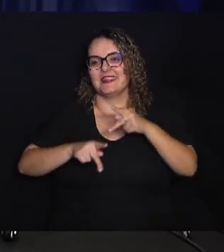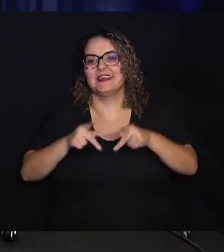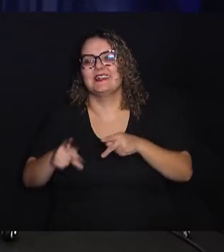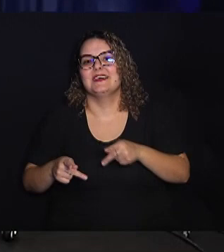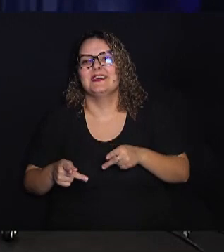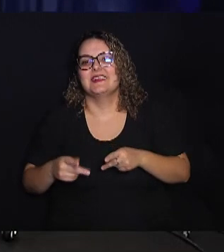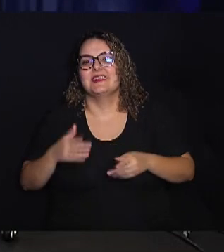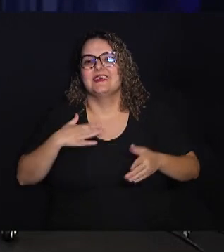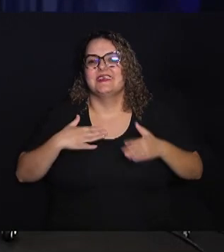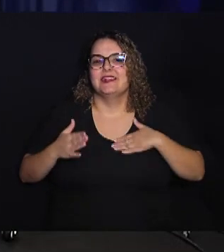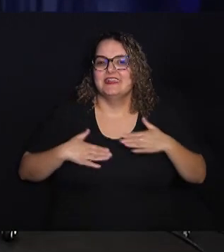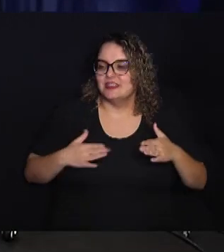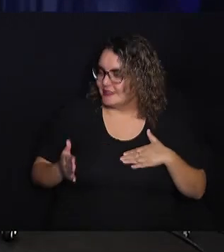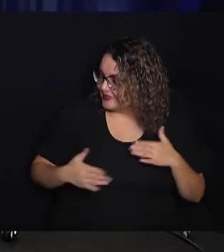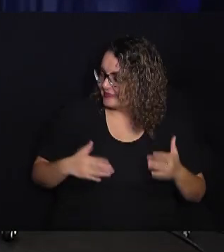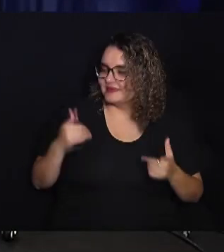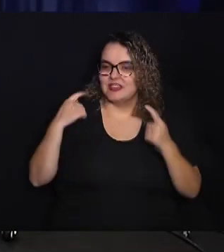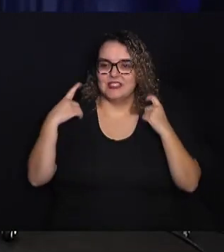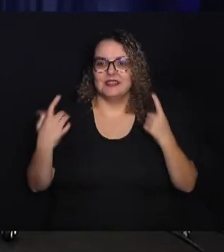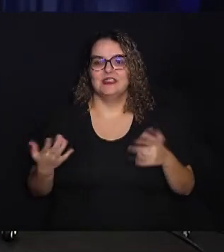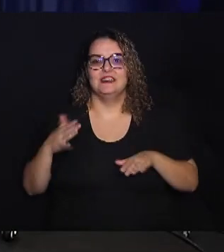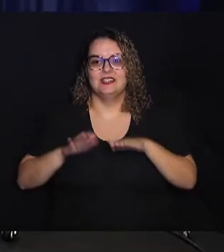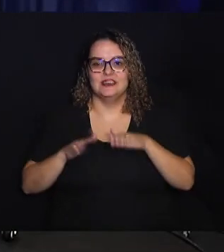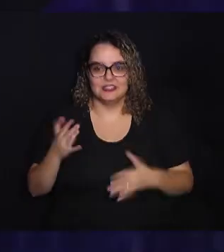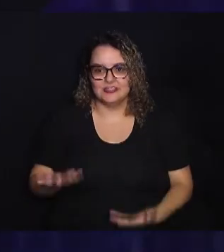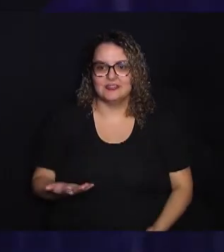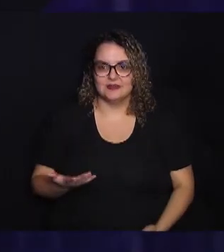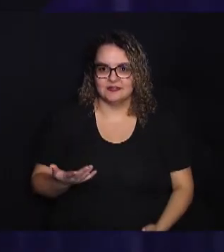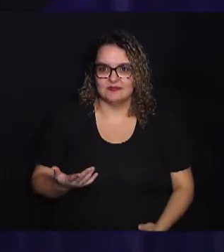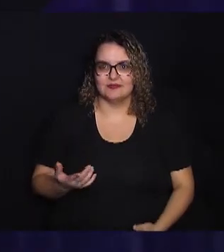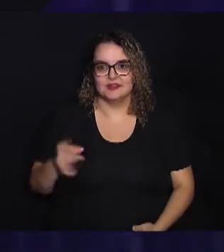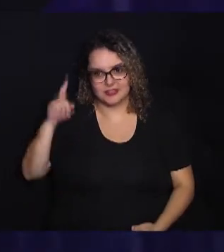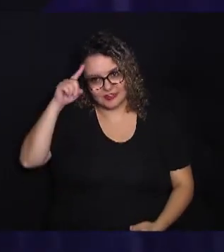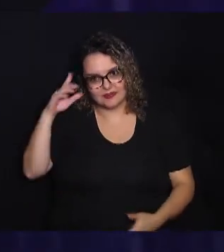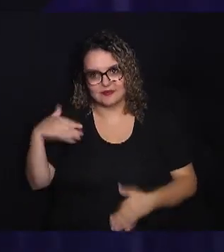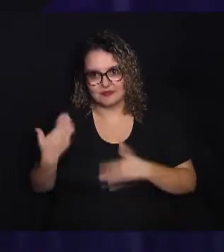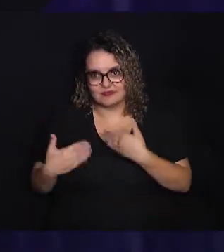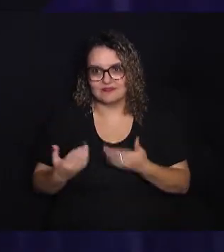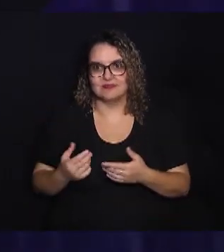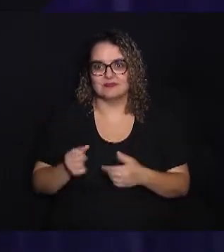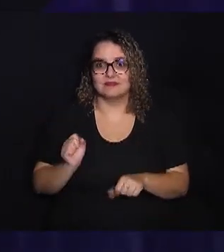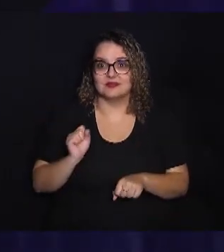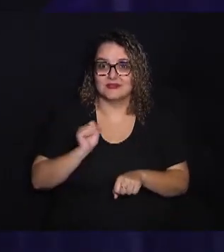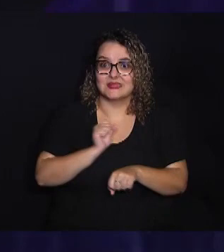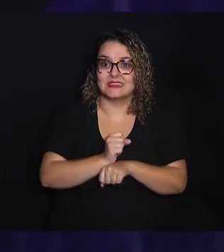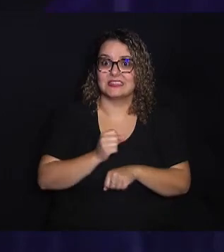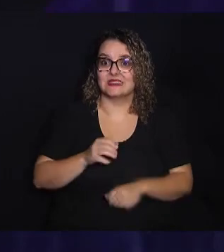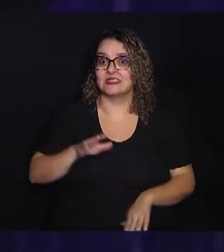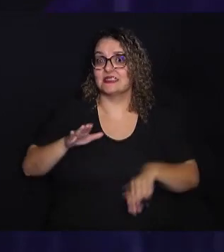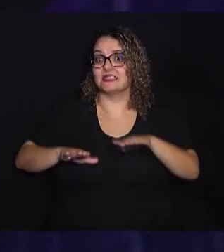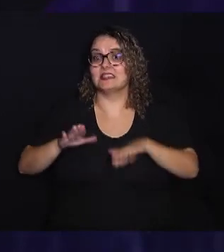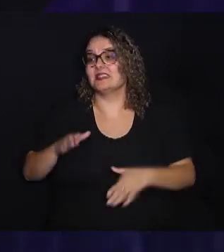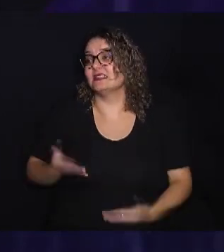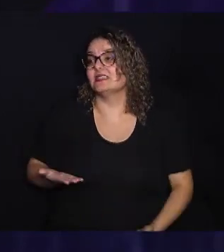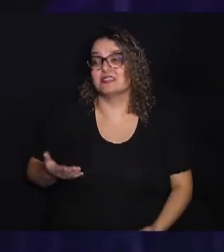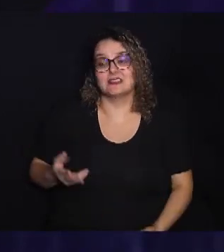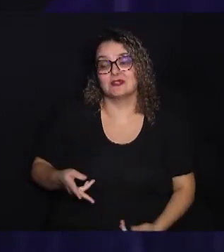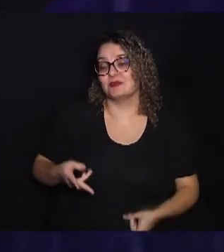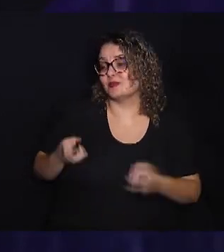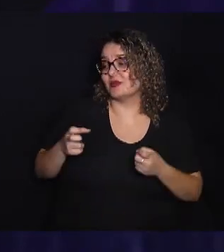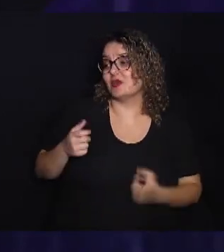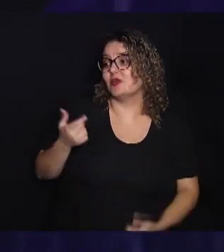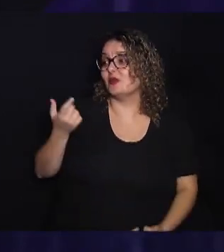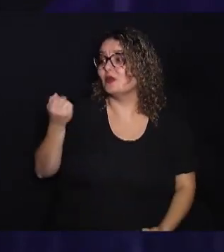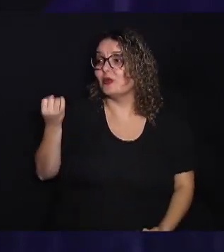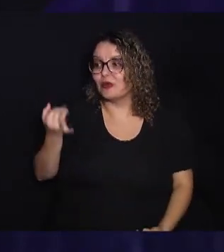percussão corporal, né? E às vezes a gente está tão travado no dia a dia, né, que a gente não percebe, assim, o quanto a gente não consegue se